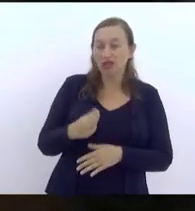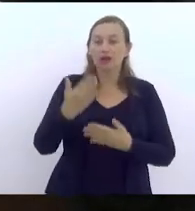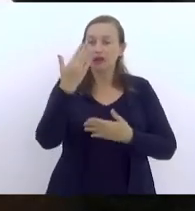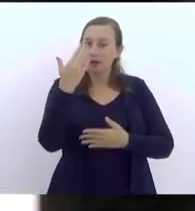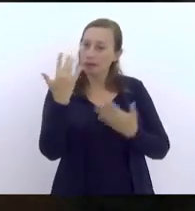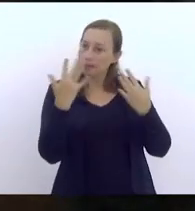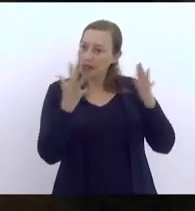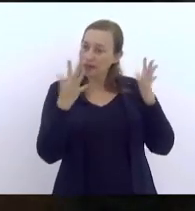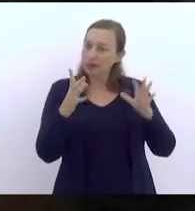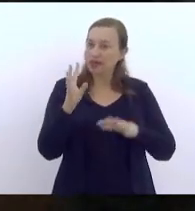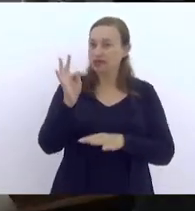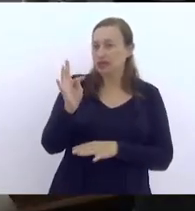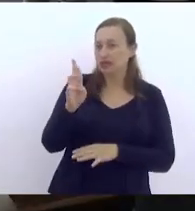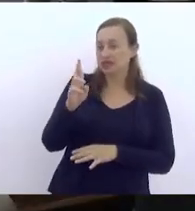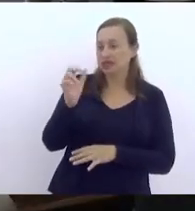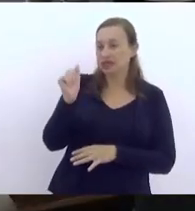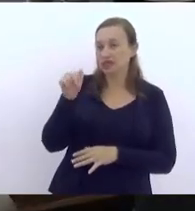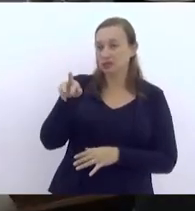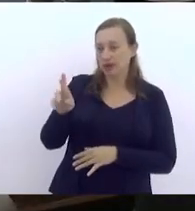Transpetro. Muito obrigada, presidente.